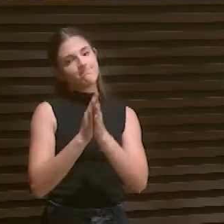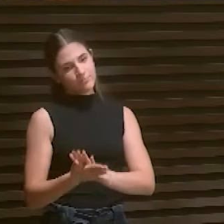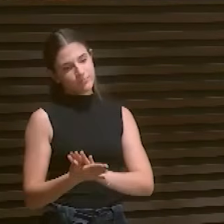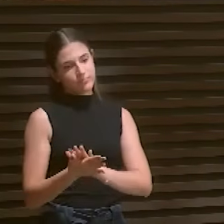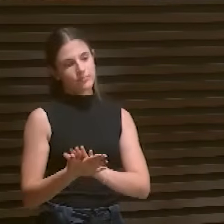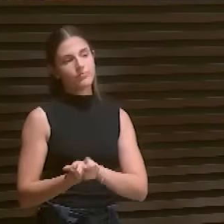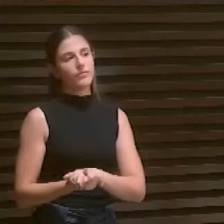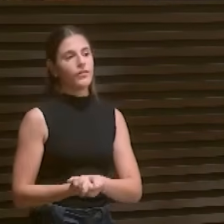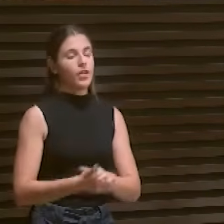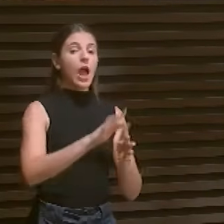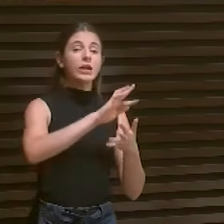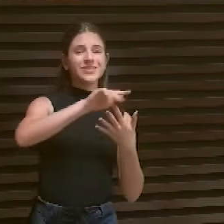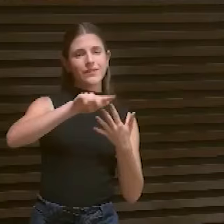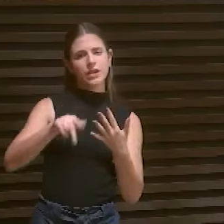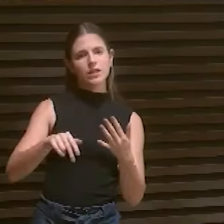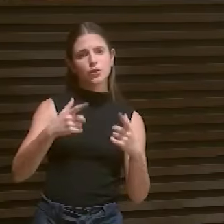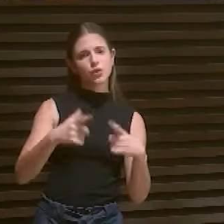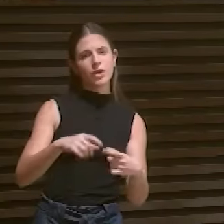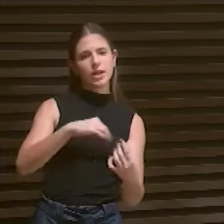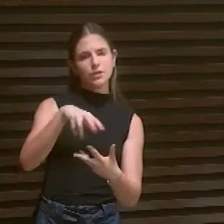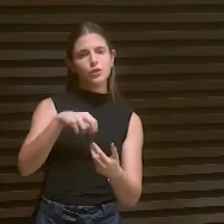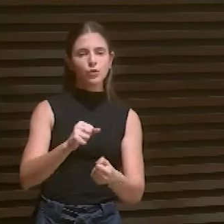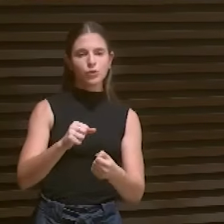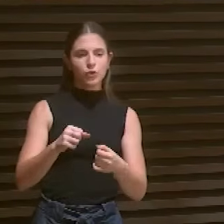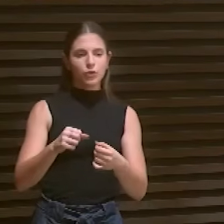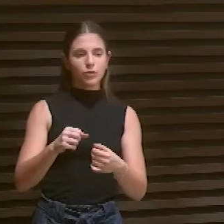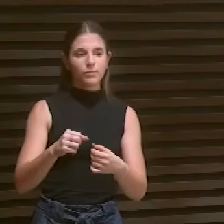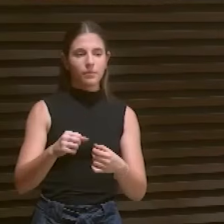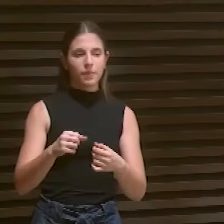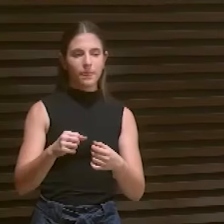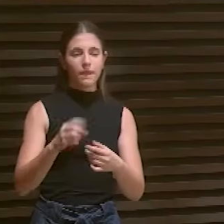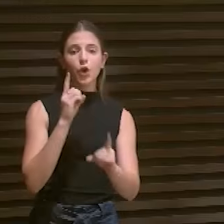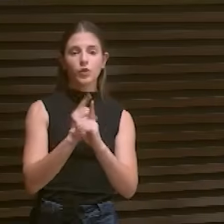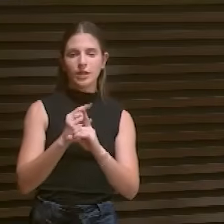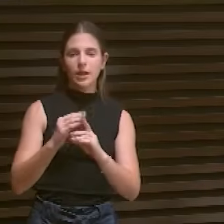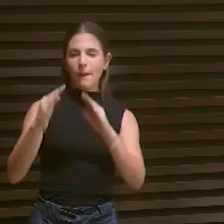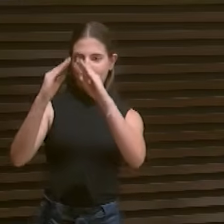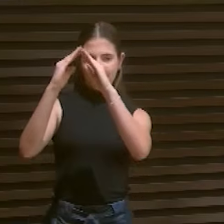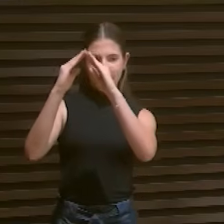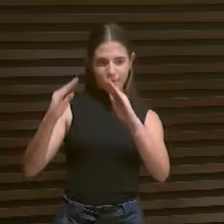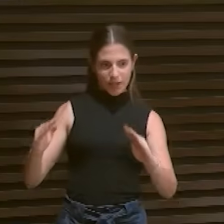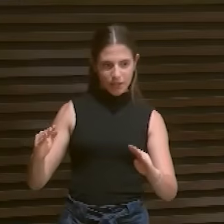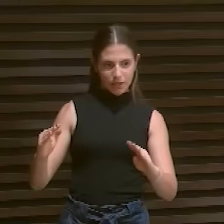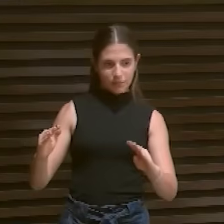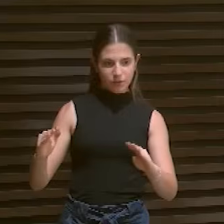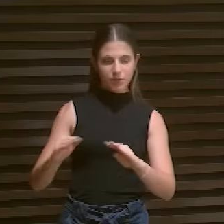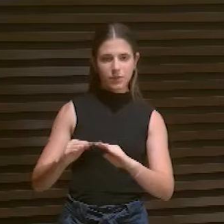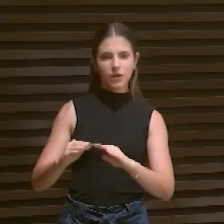Em vários lugares do mundo foram desenterradas pirâmides. O que eram as pirâmides? Eram